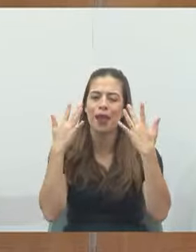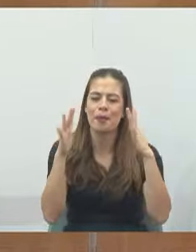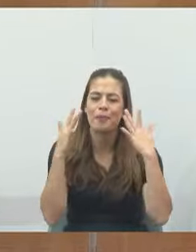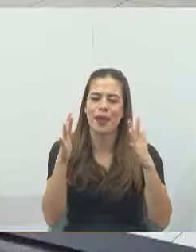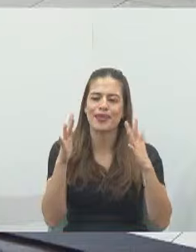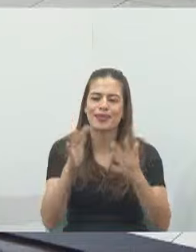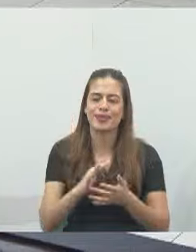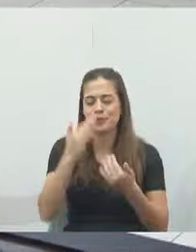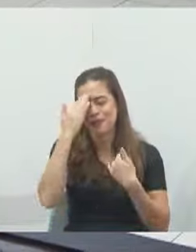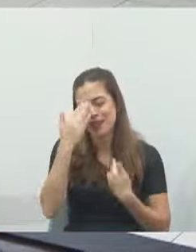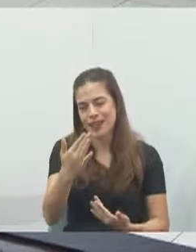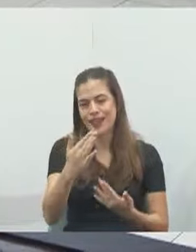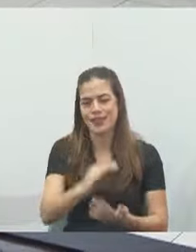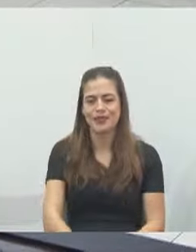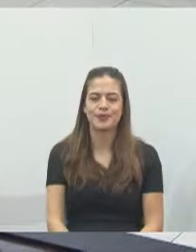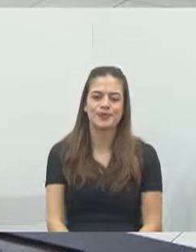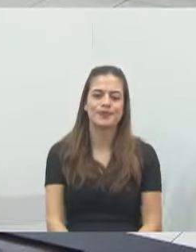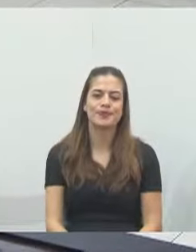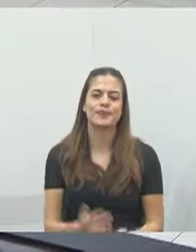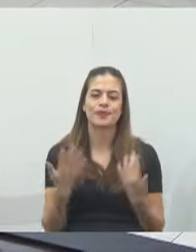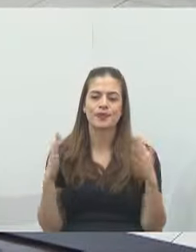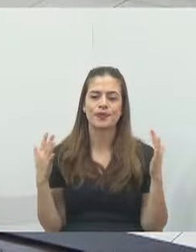Obrigado.